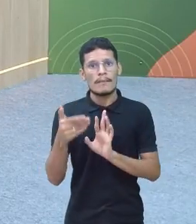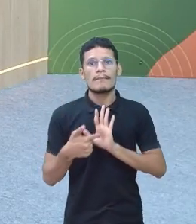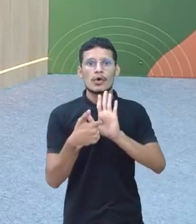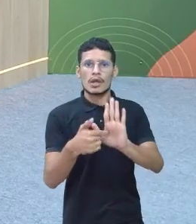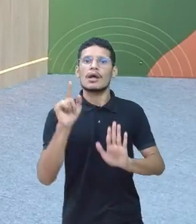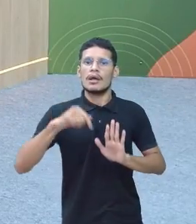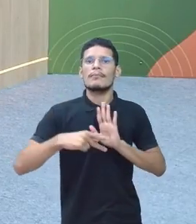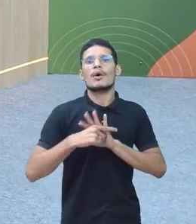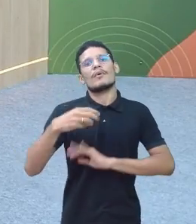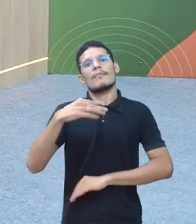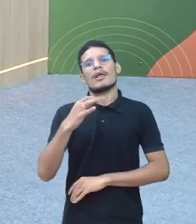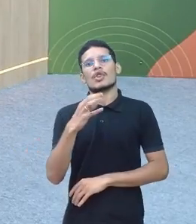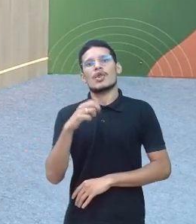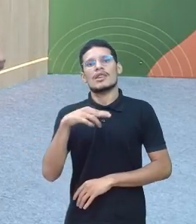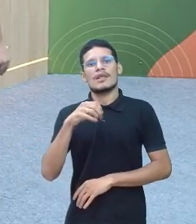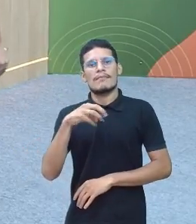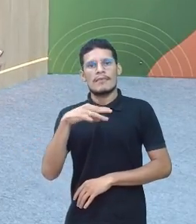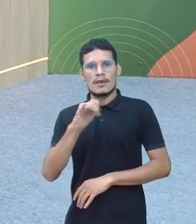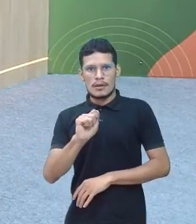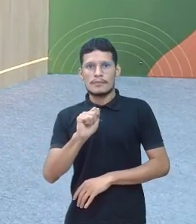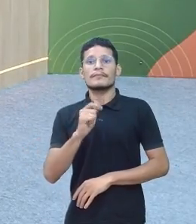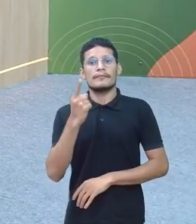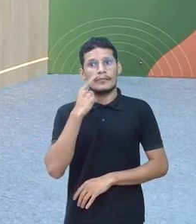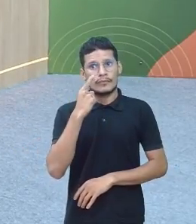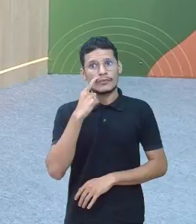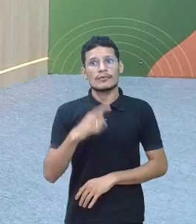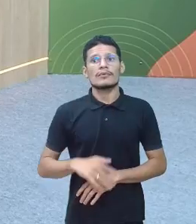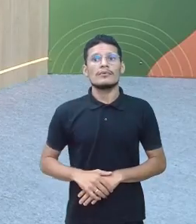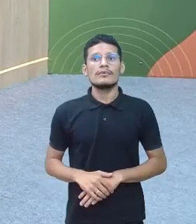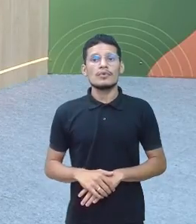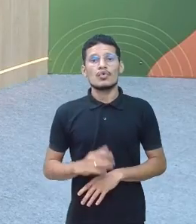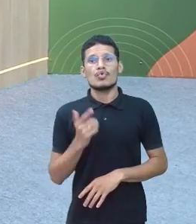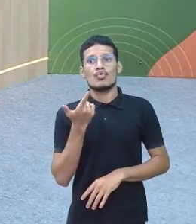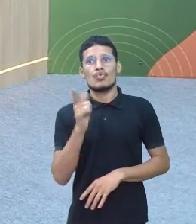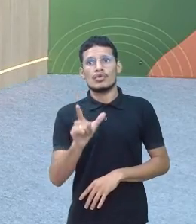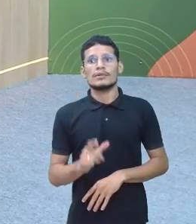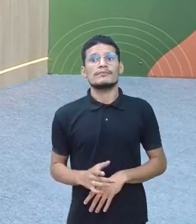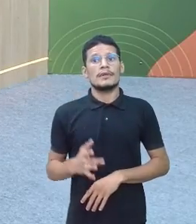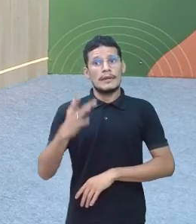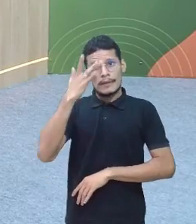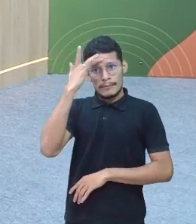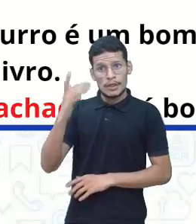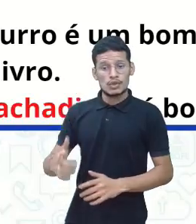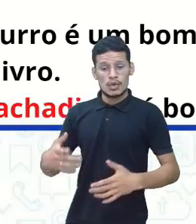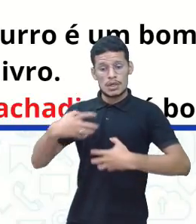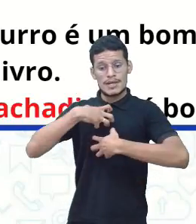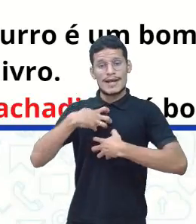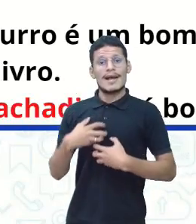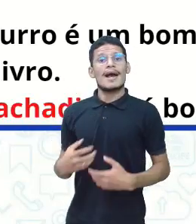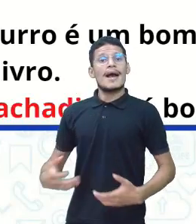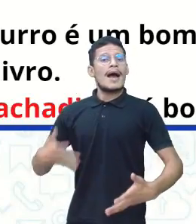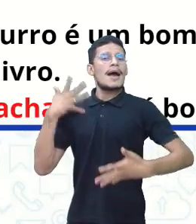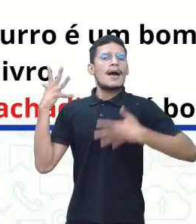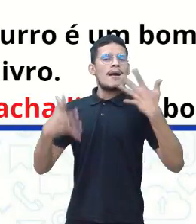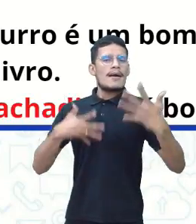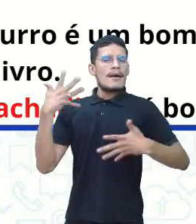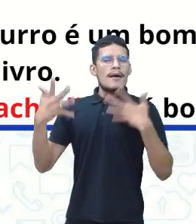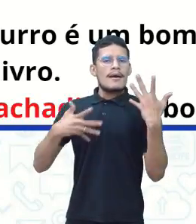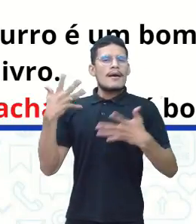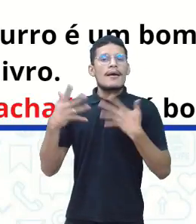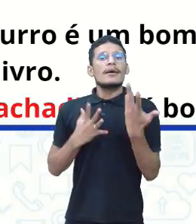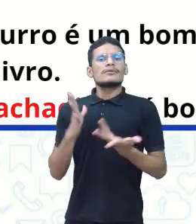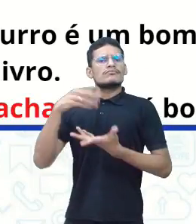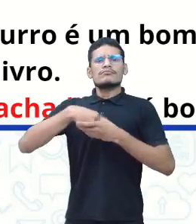a metonímia, tá? Outro exemplo que eu trouxe aqui são, as pessoas vibraram de alegria, isso no estádio